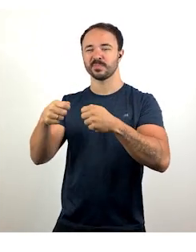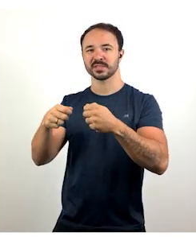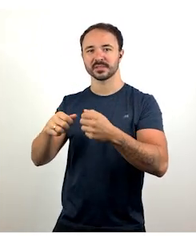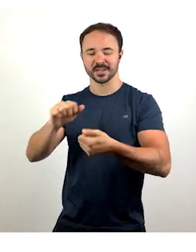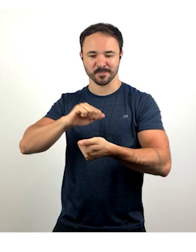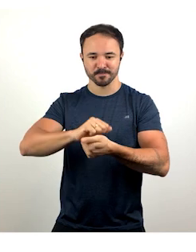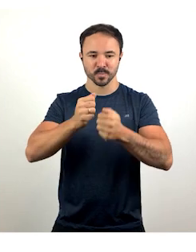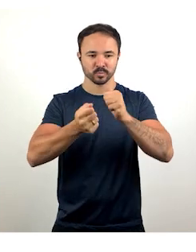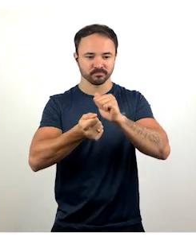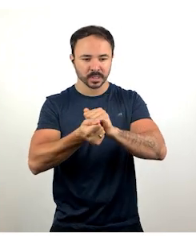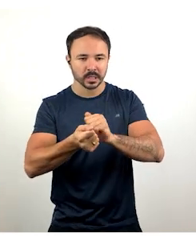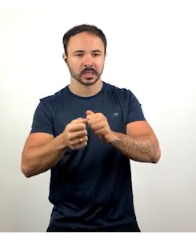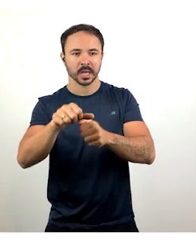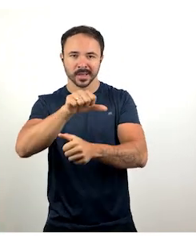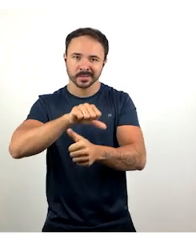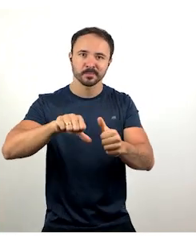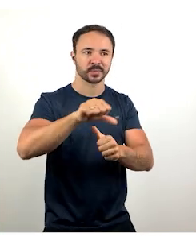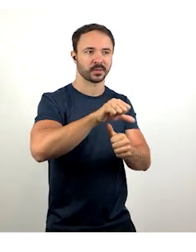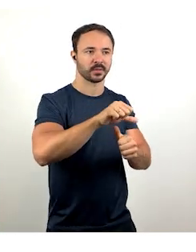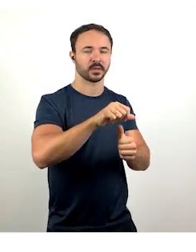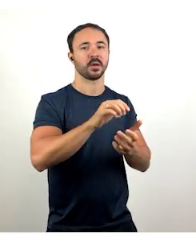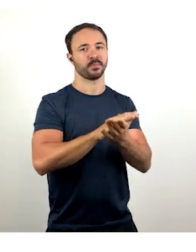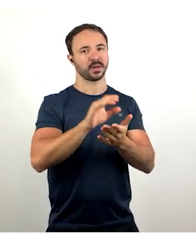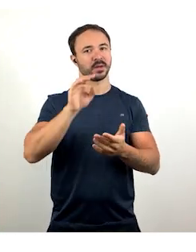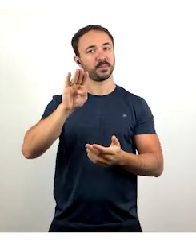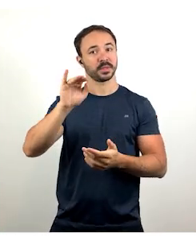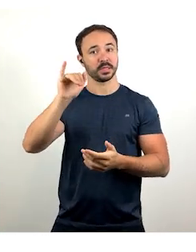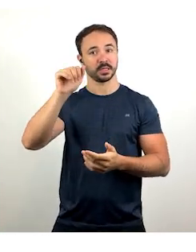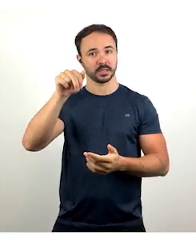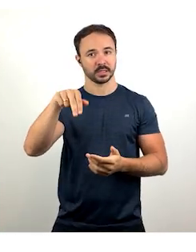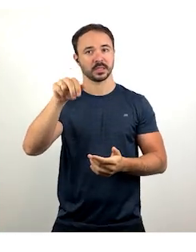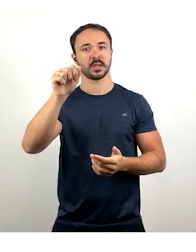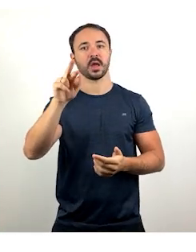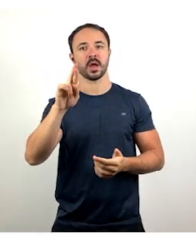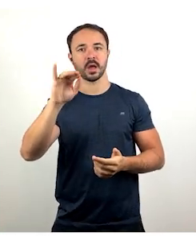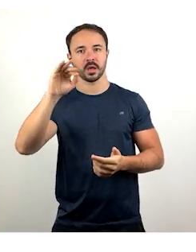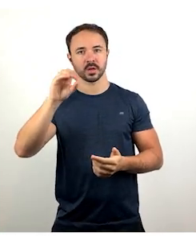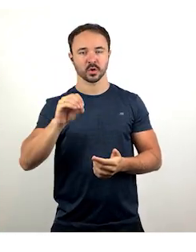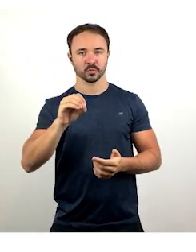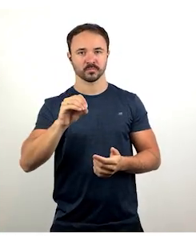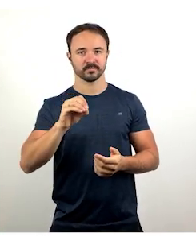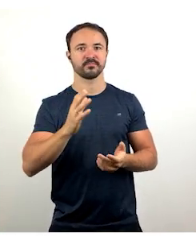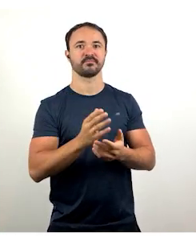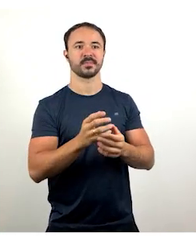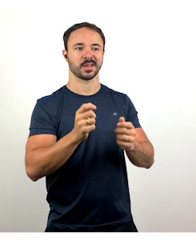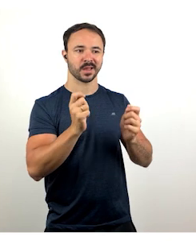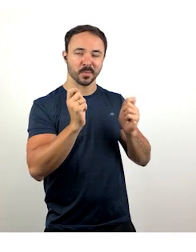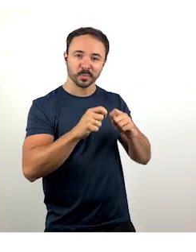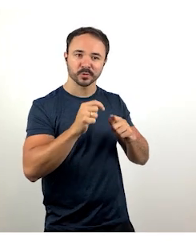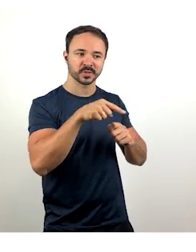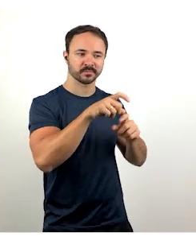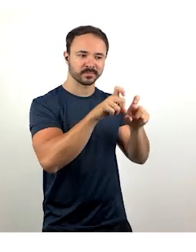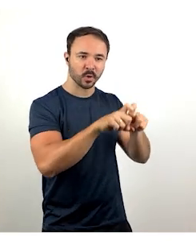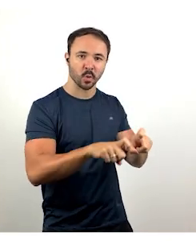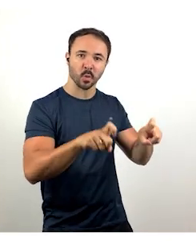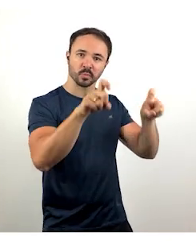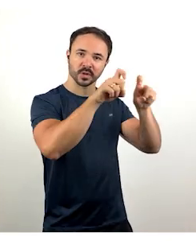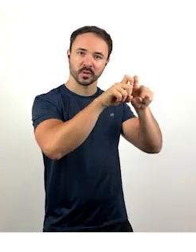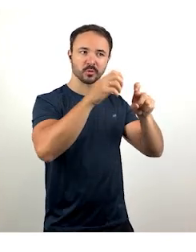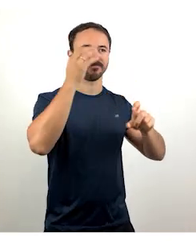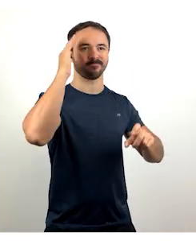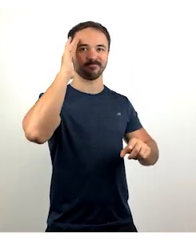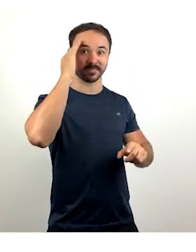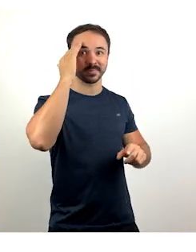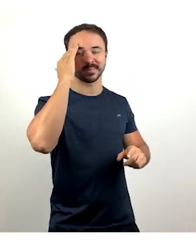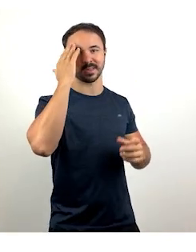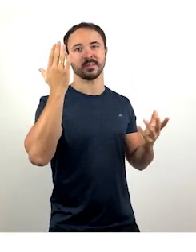ser transformado para binário antes de ser executado para o computador. Então, esta conversão é